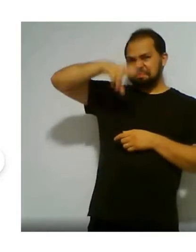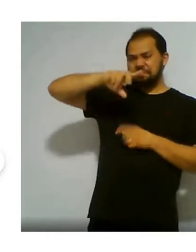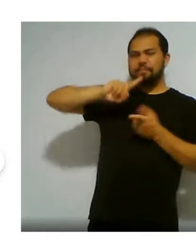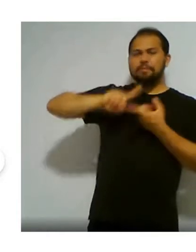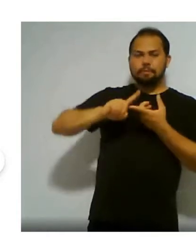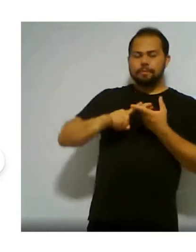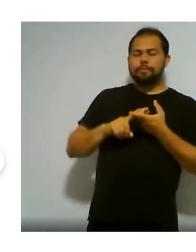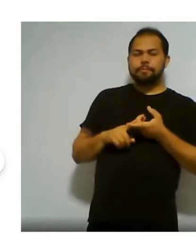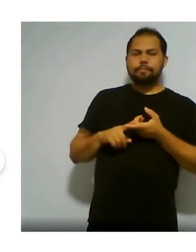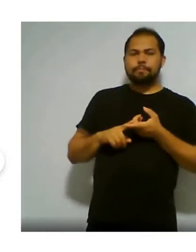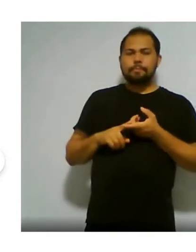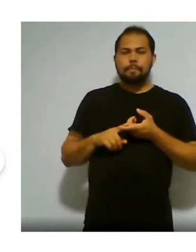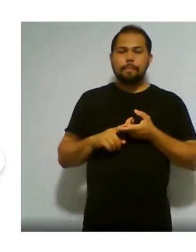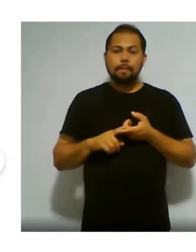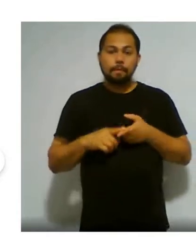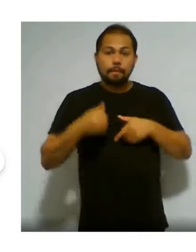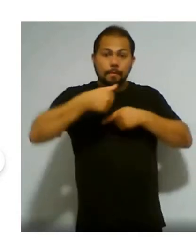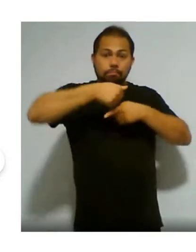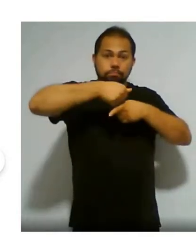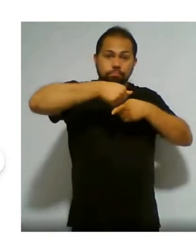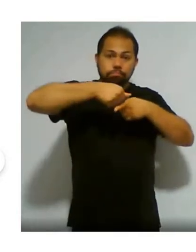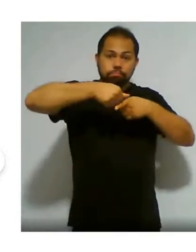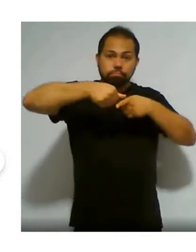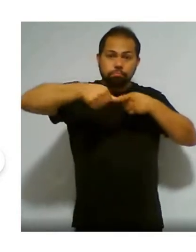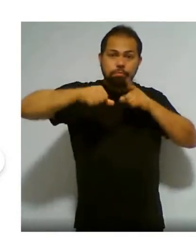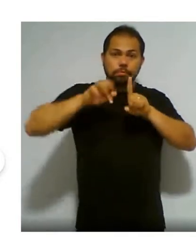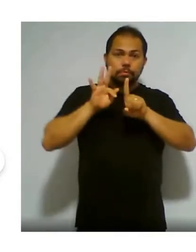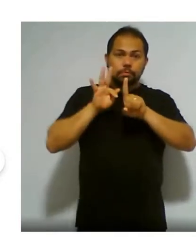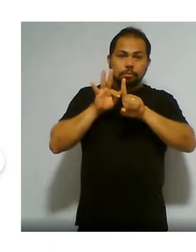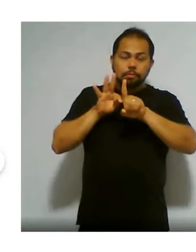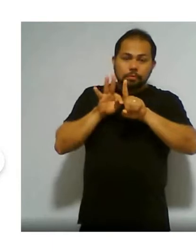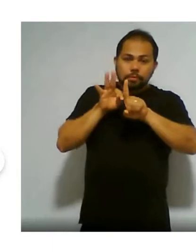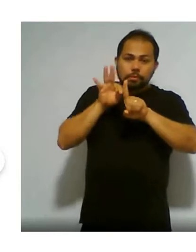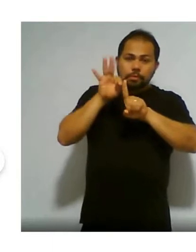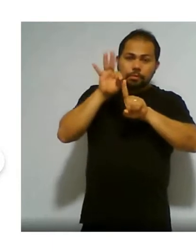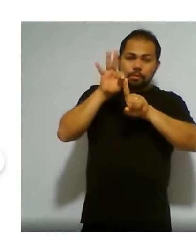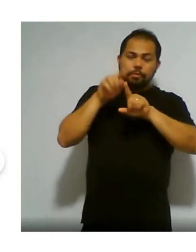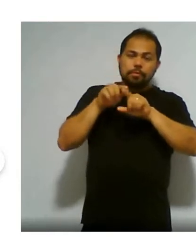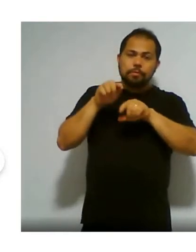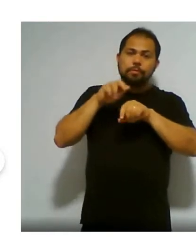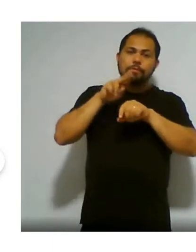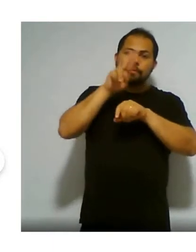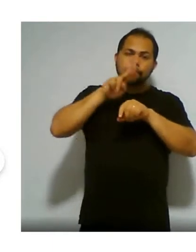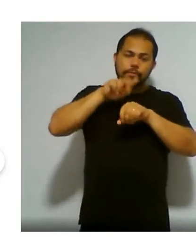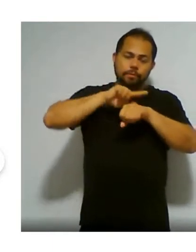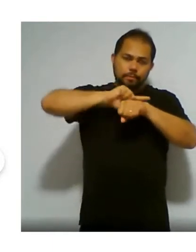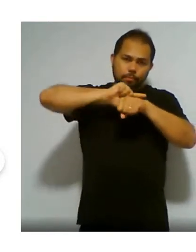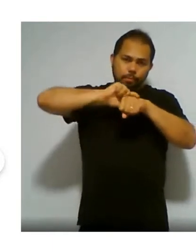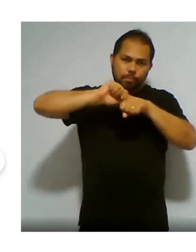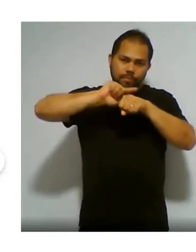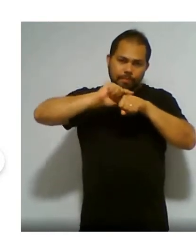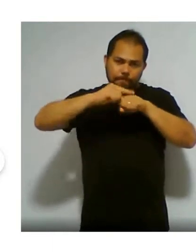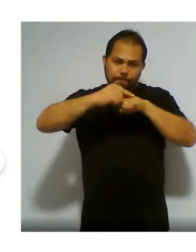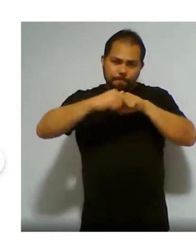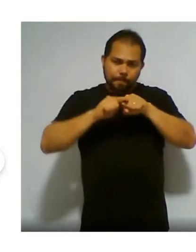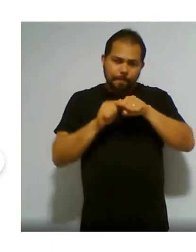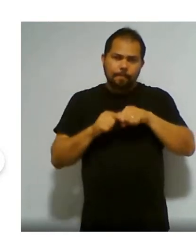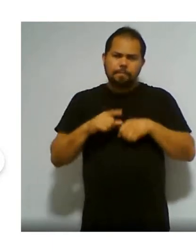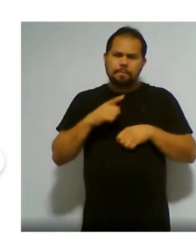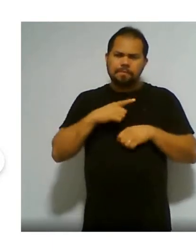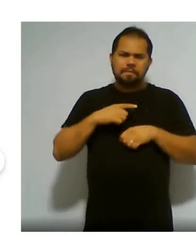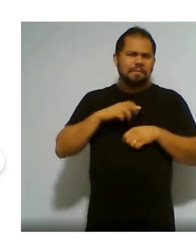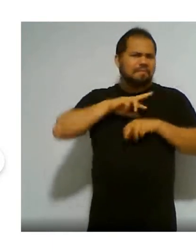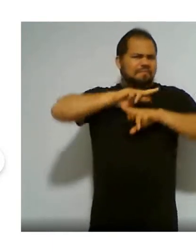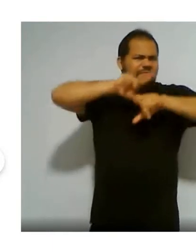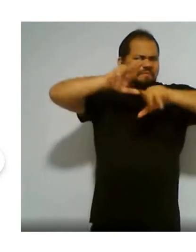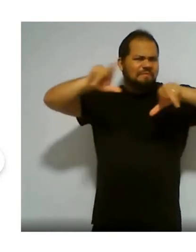A nossa pasta térmica, depois que a gente faz a limpeza, a gente vai aplicar novamente uma pasta térmica, então vocês vão encontrar a pasta térmica dos mais variados preços e